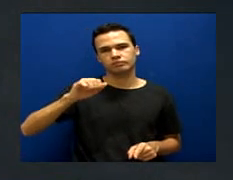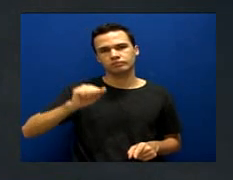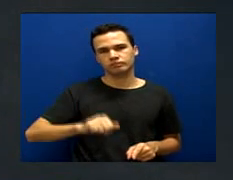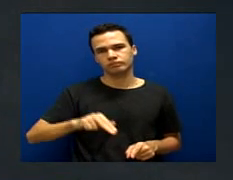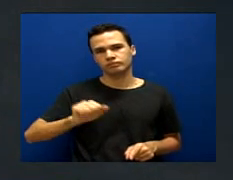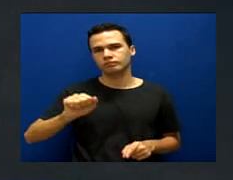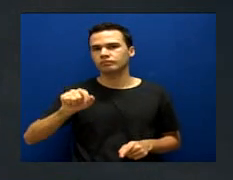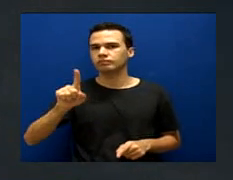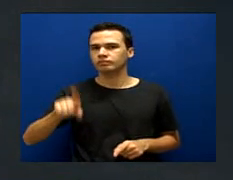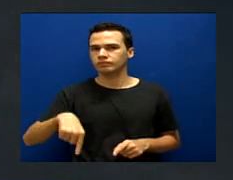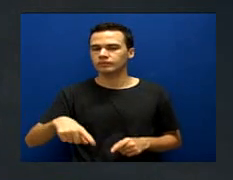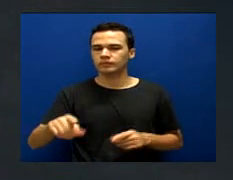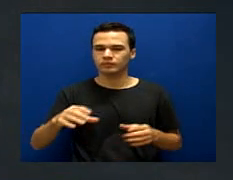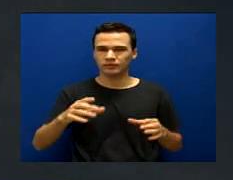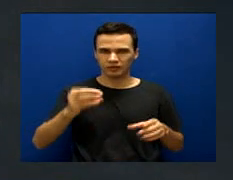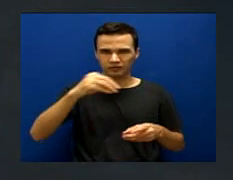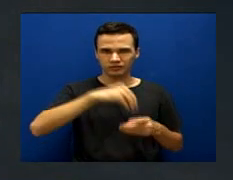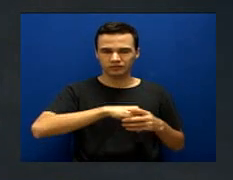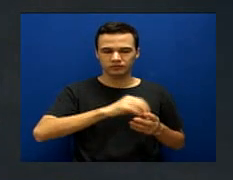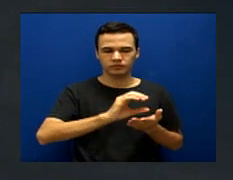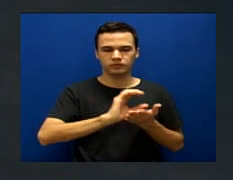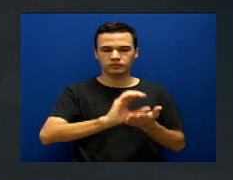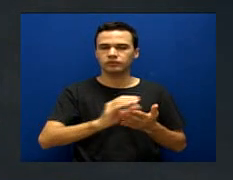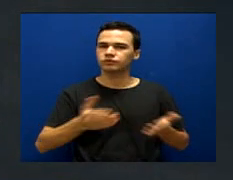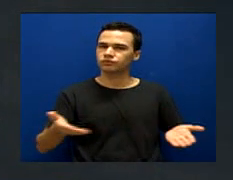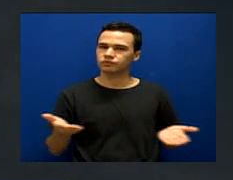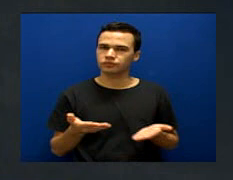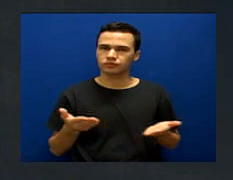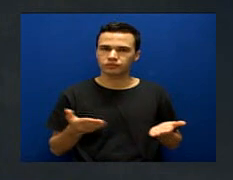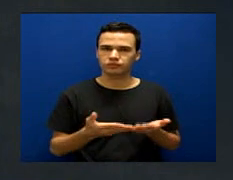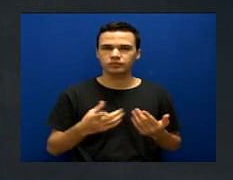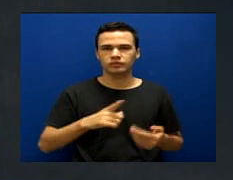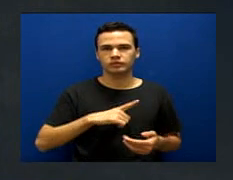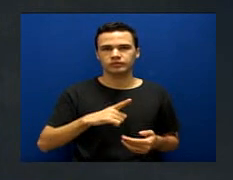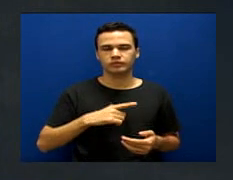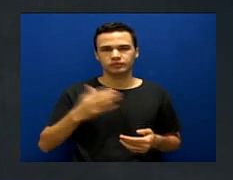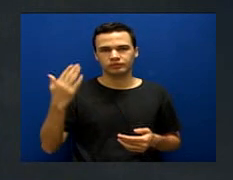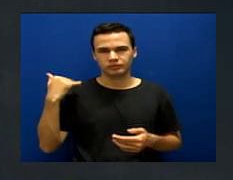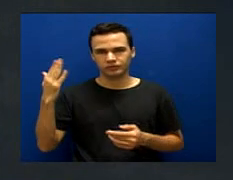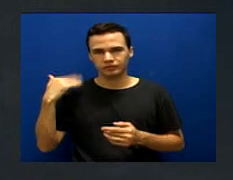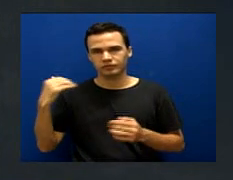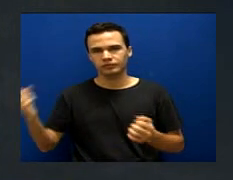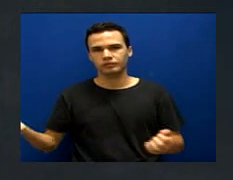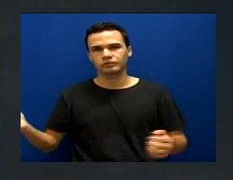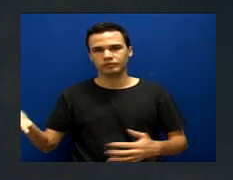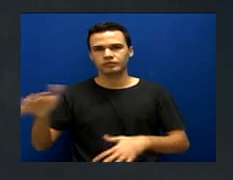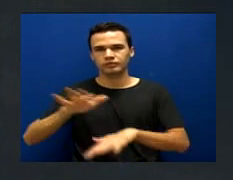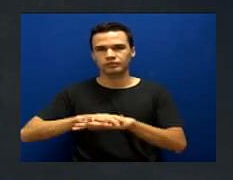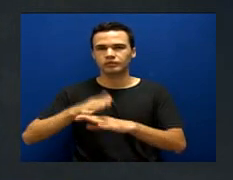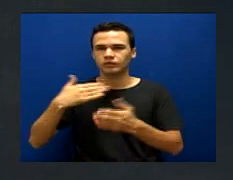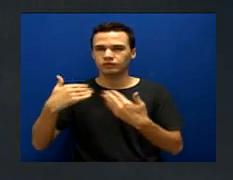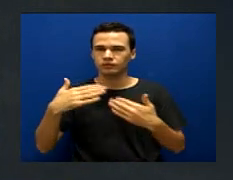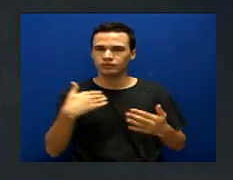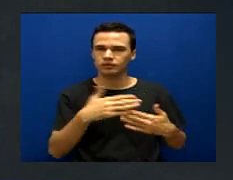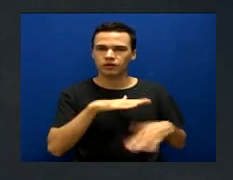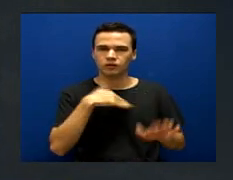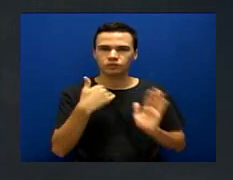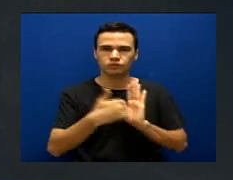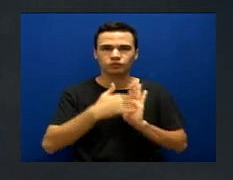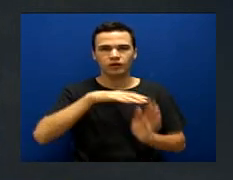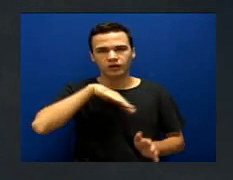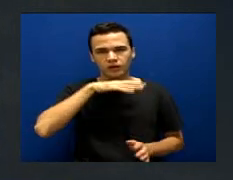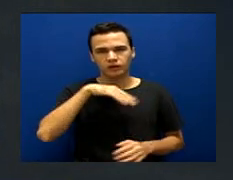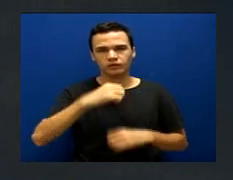mas mesmo o conteúdo dele já foi objeto do segundo encontro, segundo Fórum de Direitos dos Animais, que teve